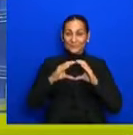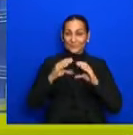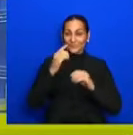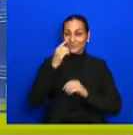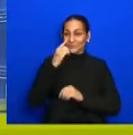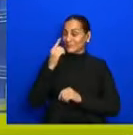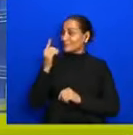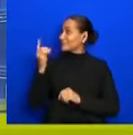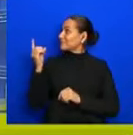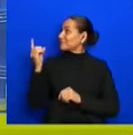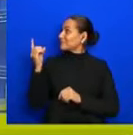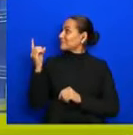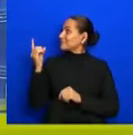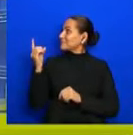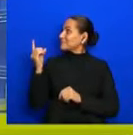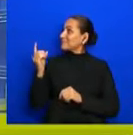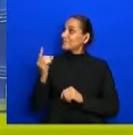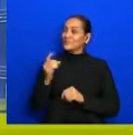chegando.